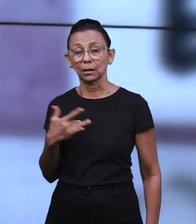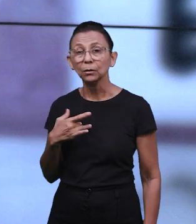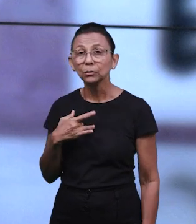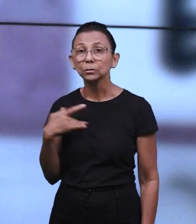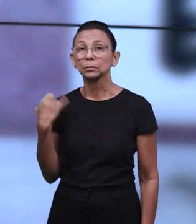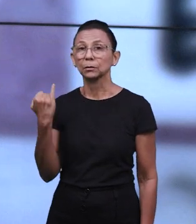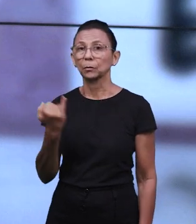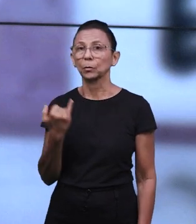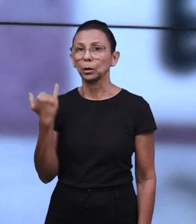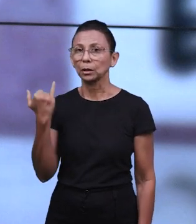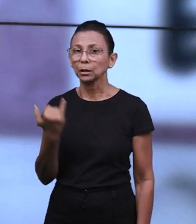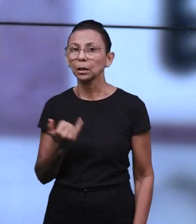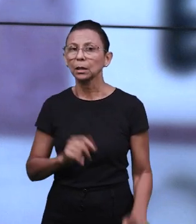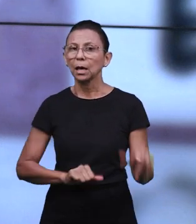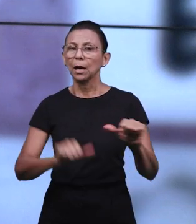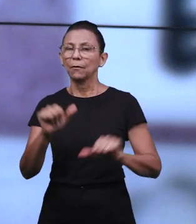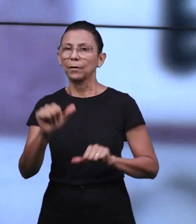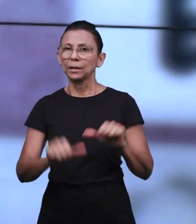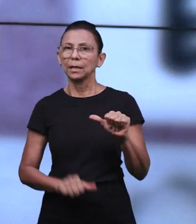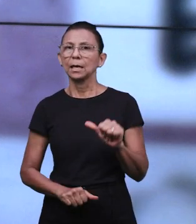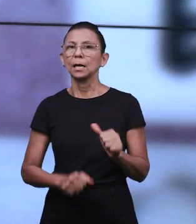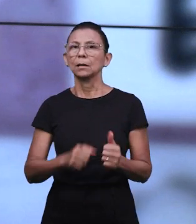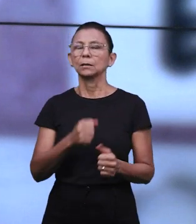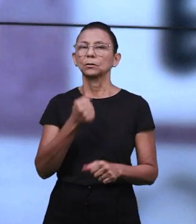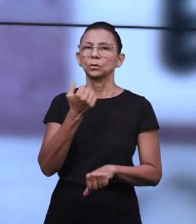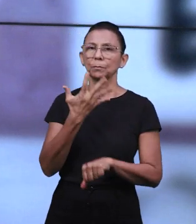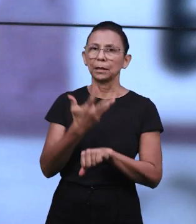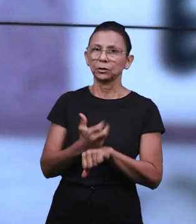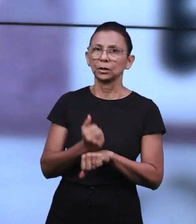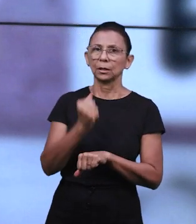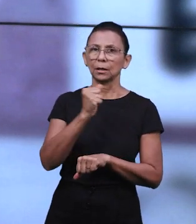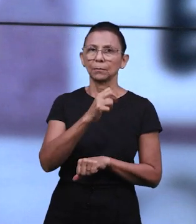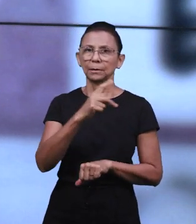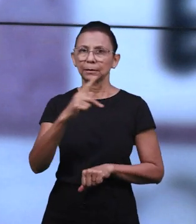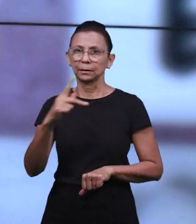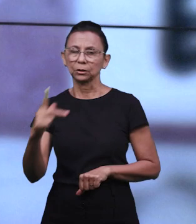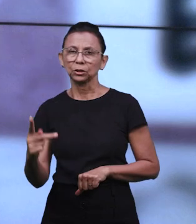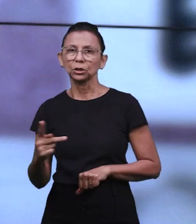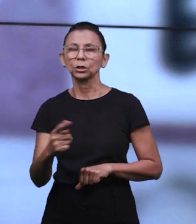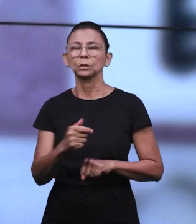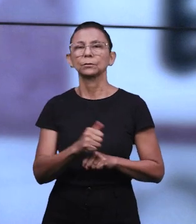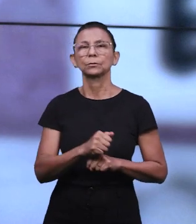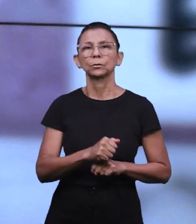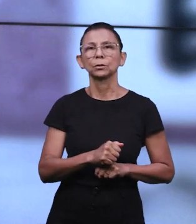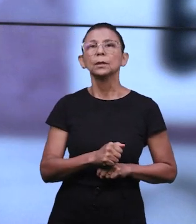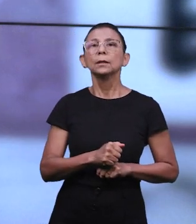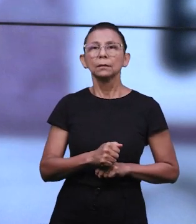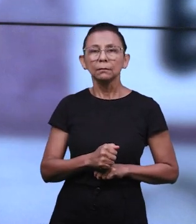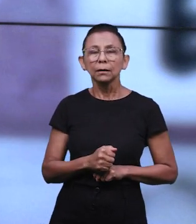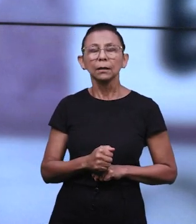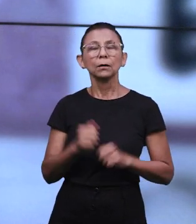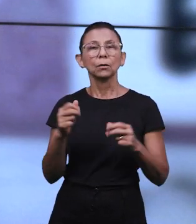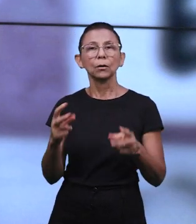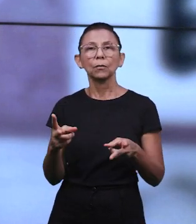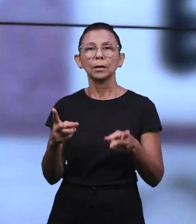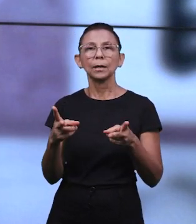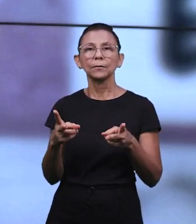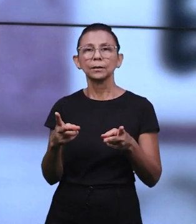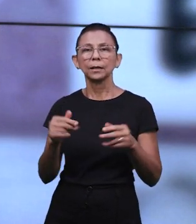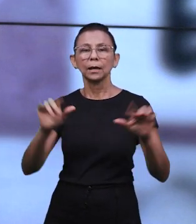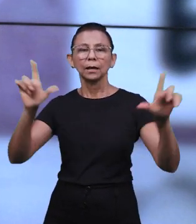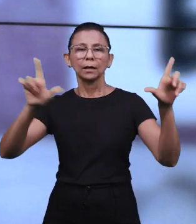avaliar antes de baixar aplicativos, assistir desenhos ou séries, ou seja, a consumir os